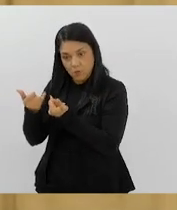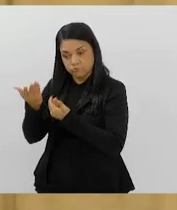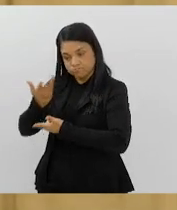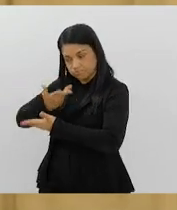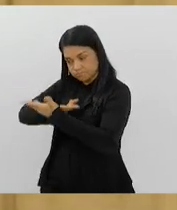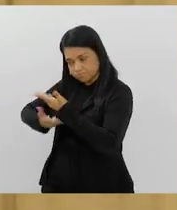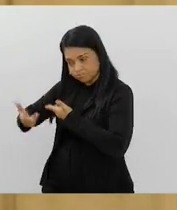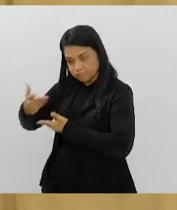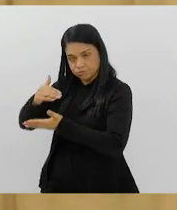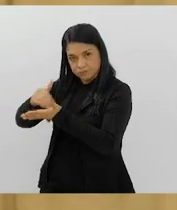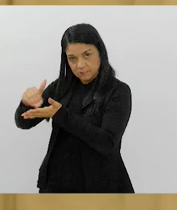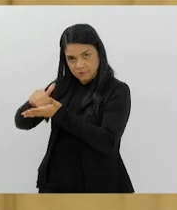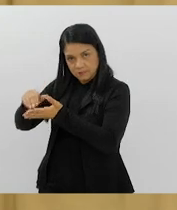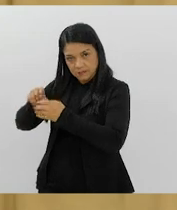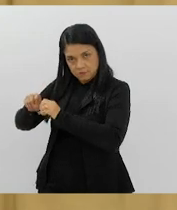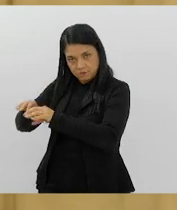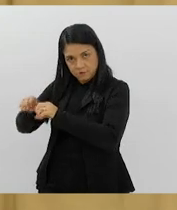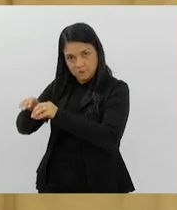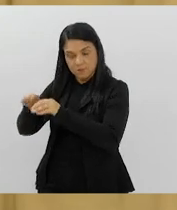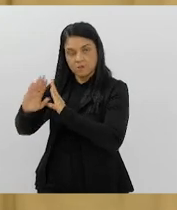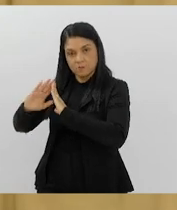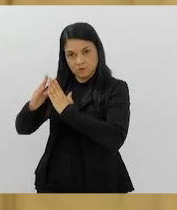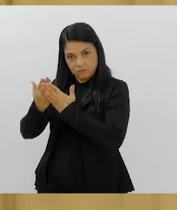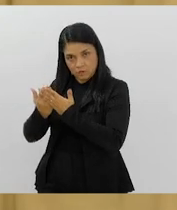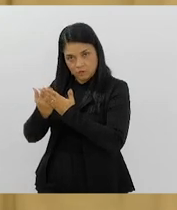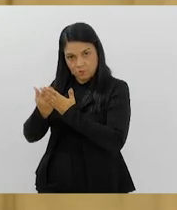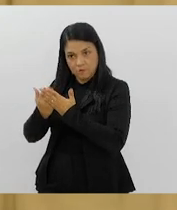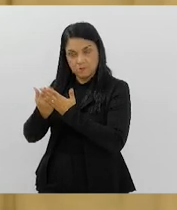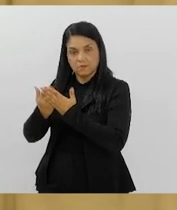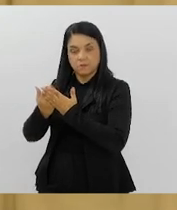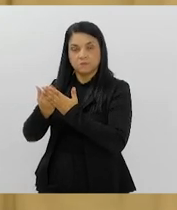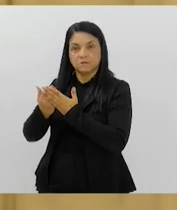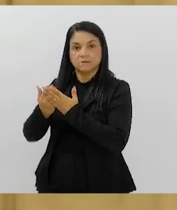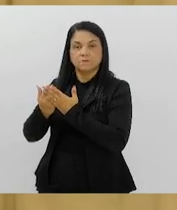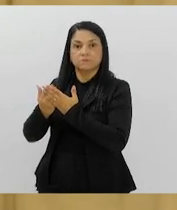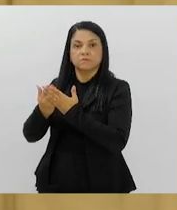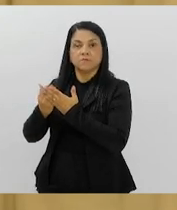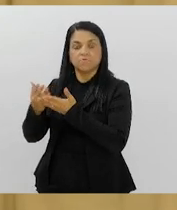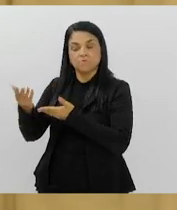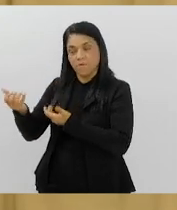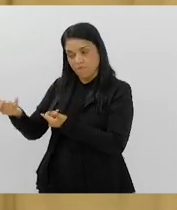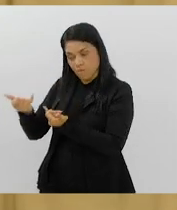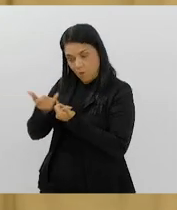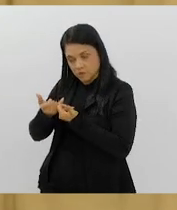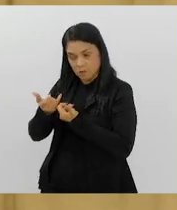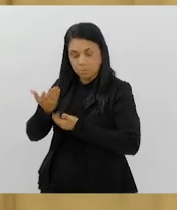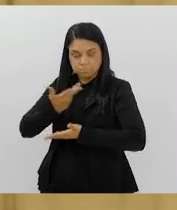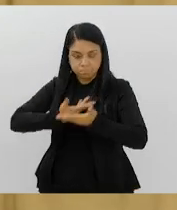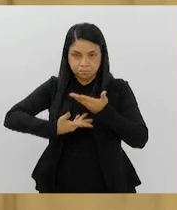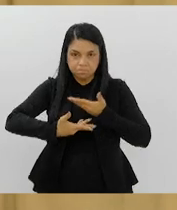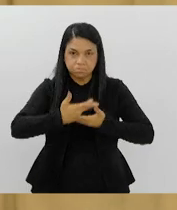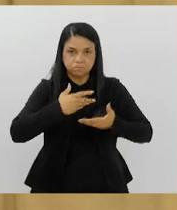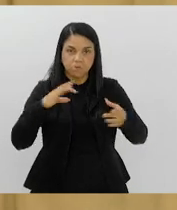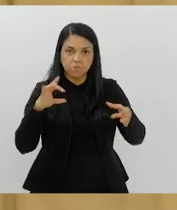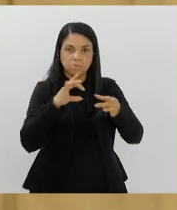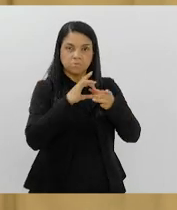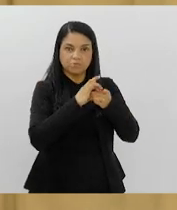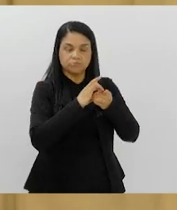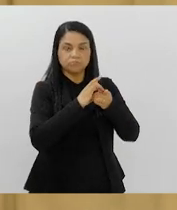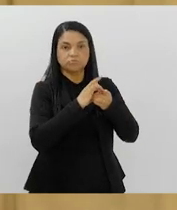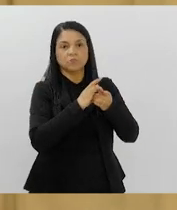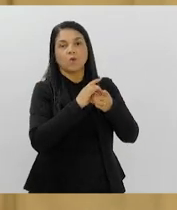das secretarias, das escolas, que, de fato, torna efetivo